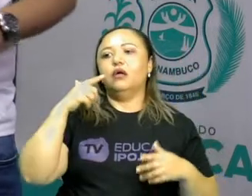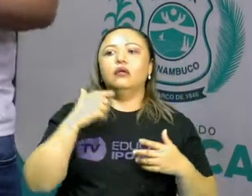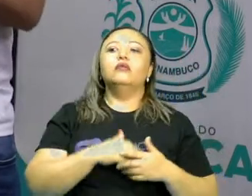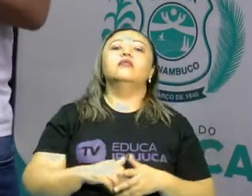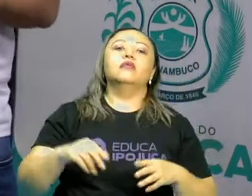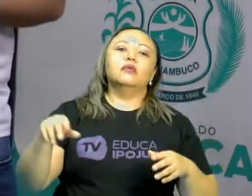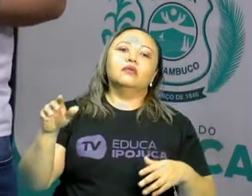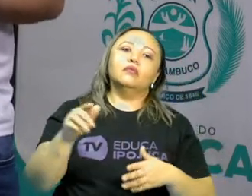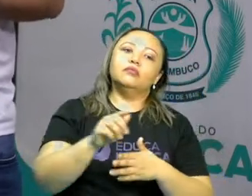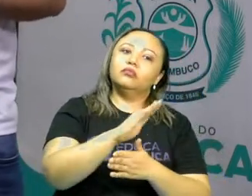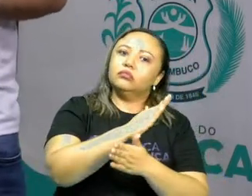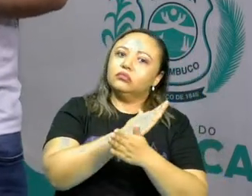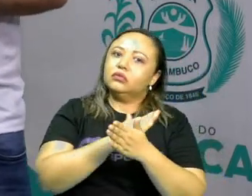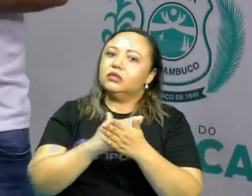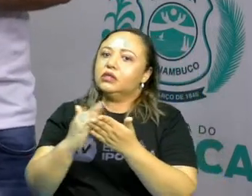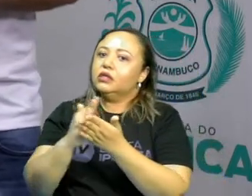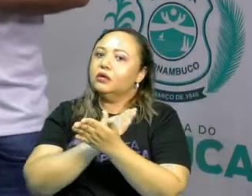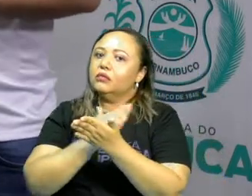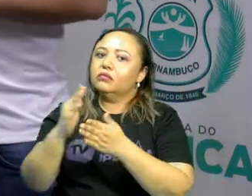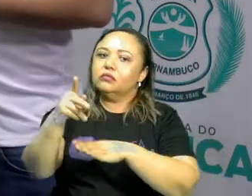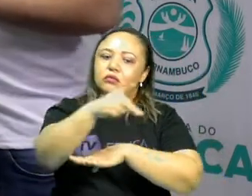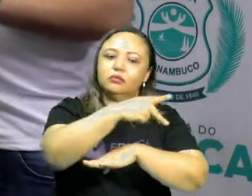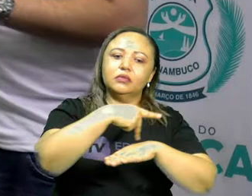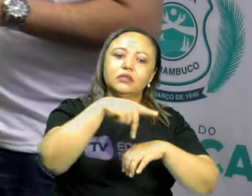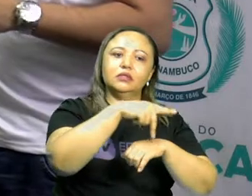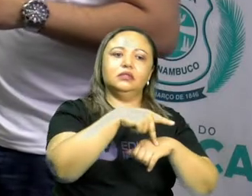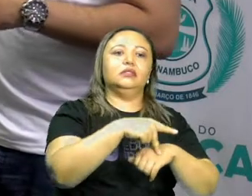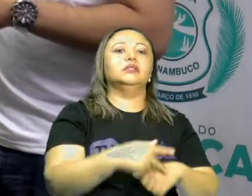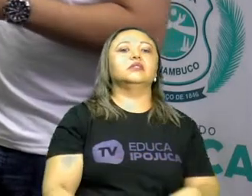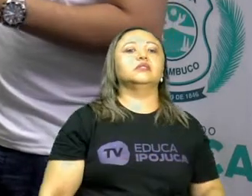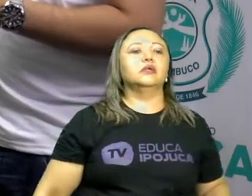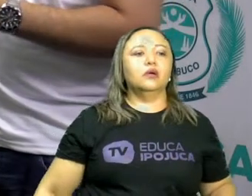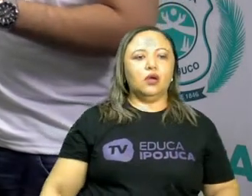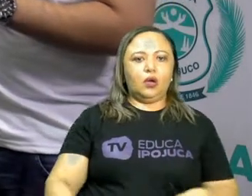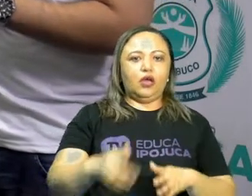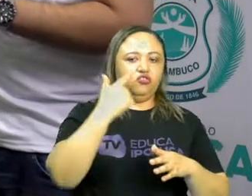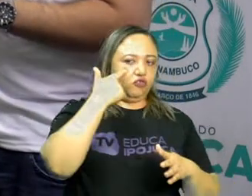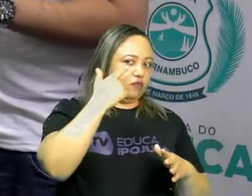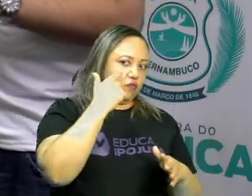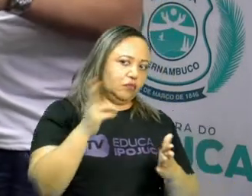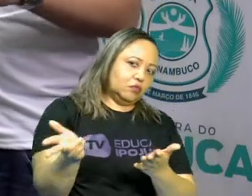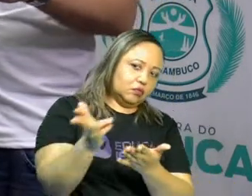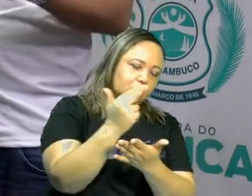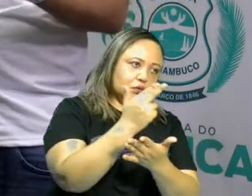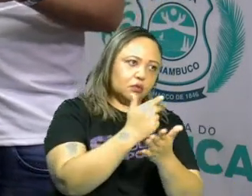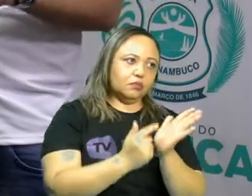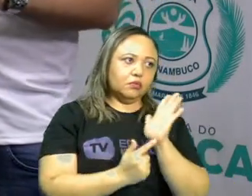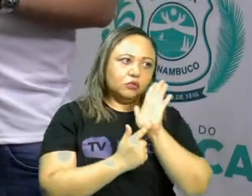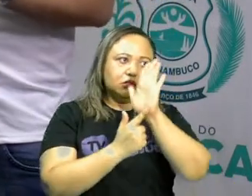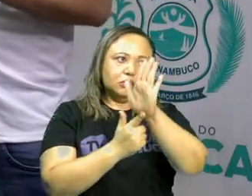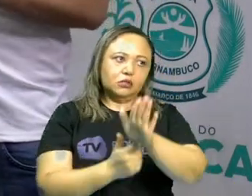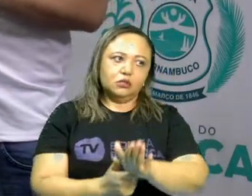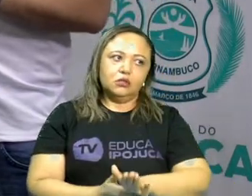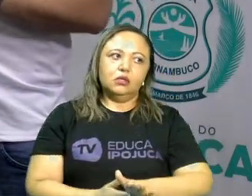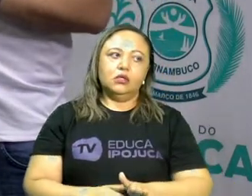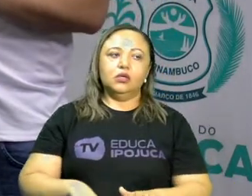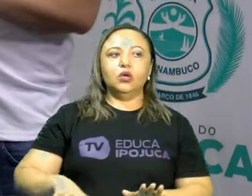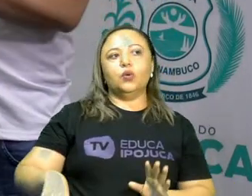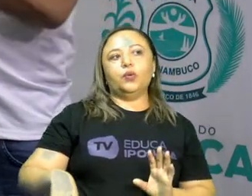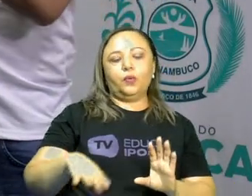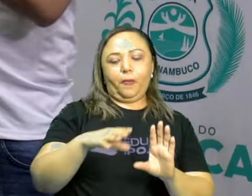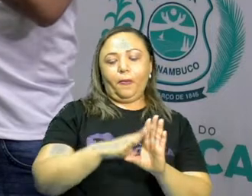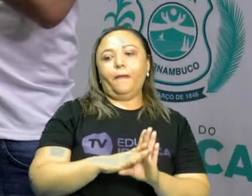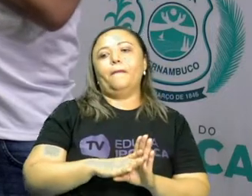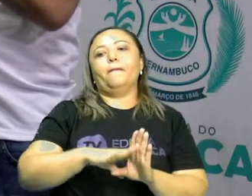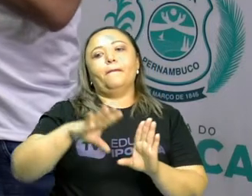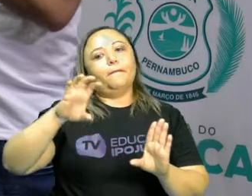crise do antigo regime. Né? Nós temos aí uma representação, né, uma imagem mostrando justamente a nobreza e o